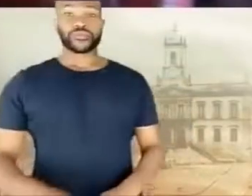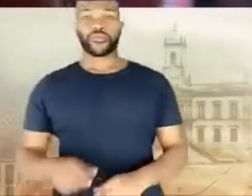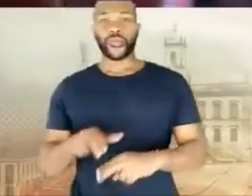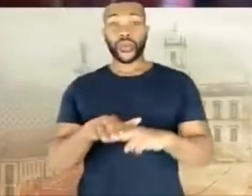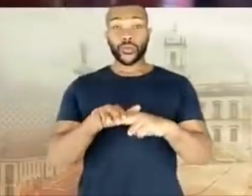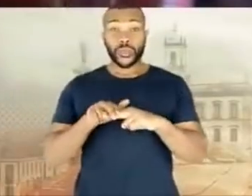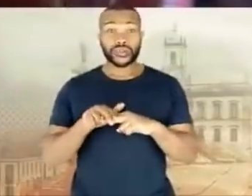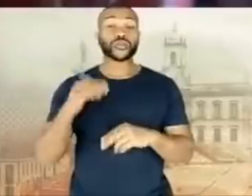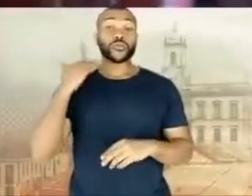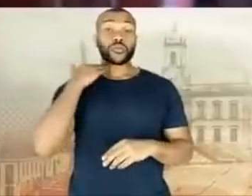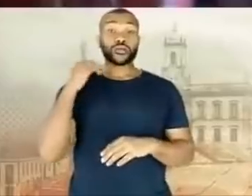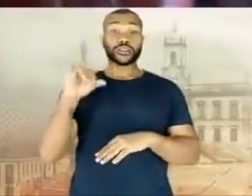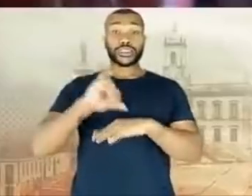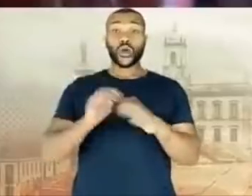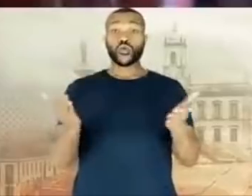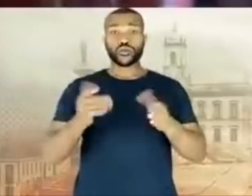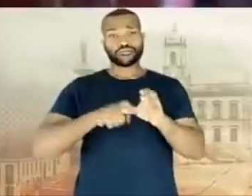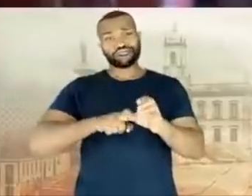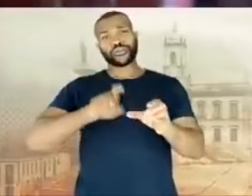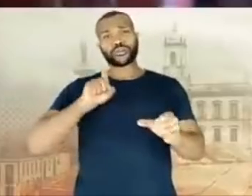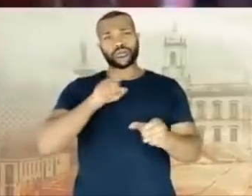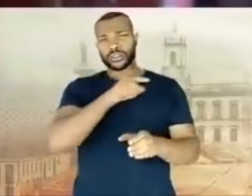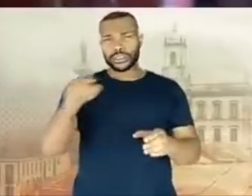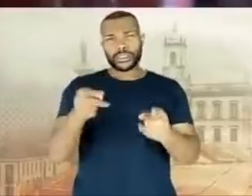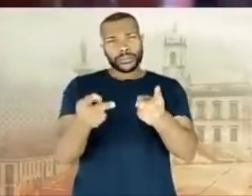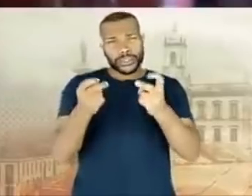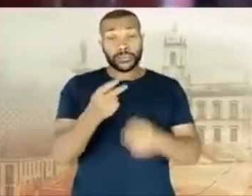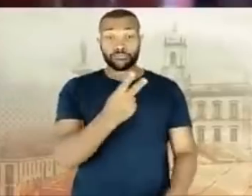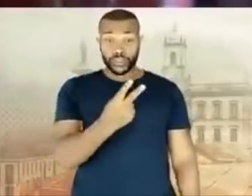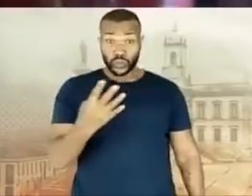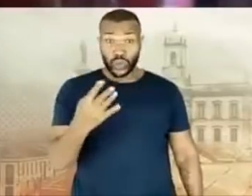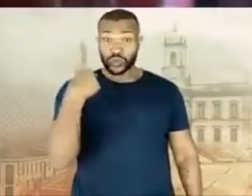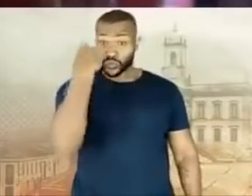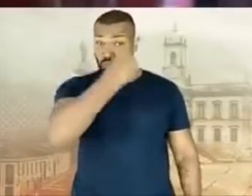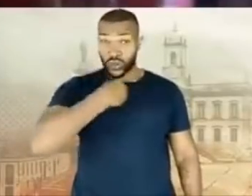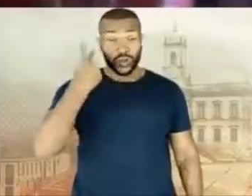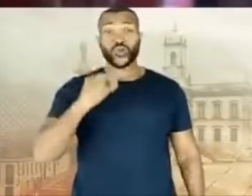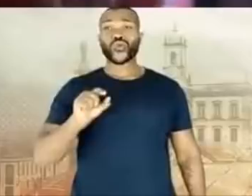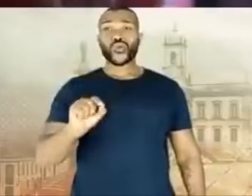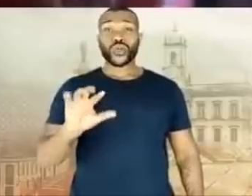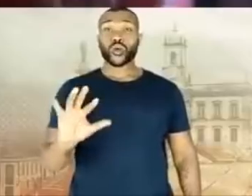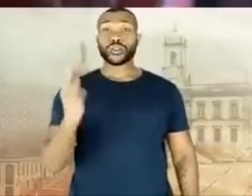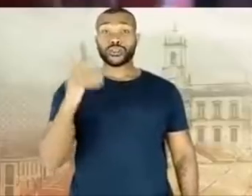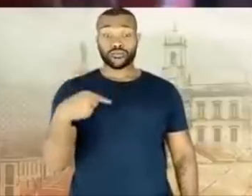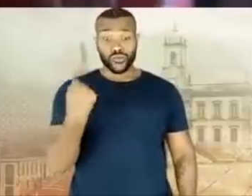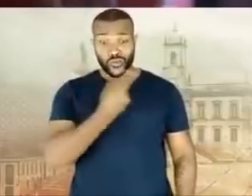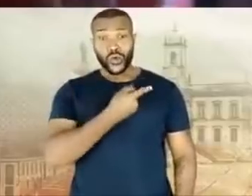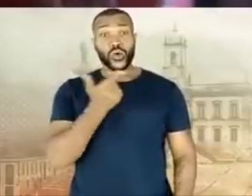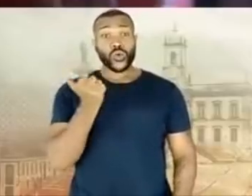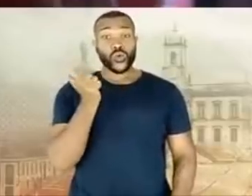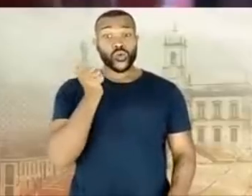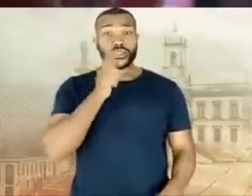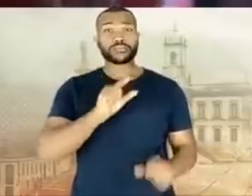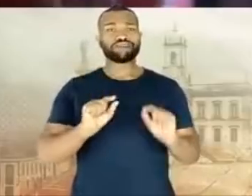autonomia hoje. Você veja que em 24 horas, eles conseguiram no Senado e na Câmara aprovar